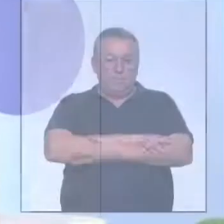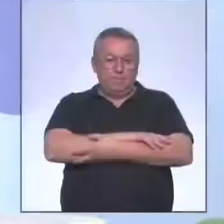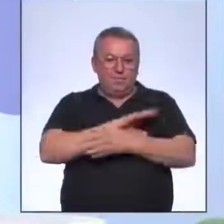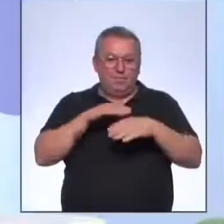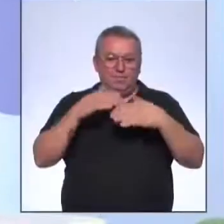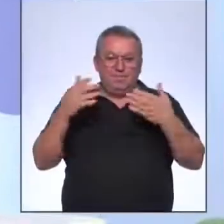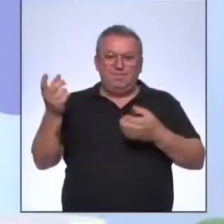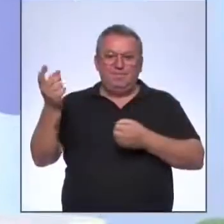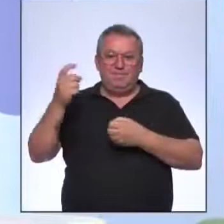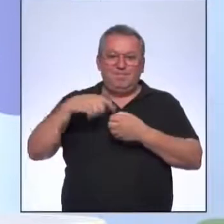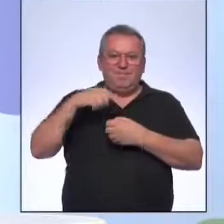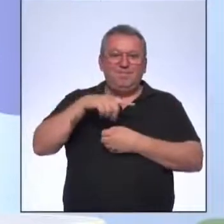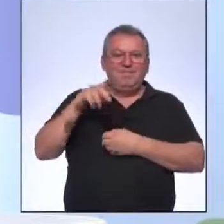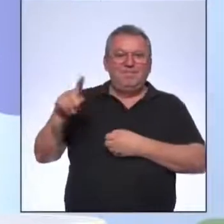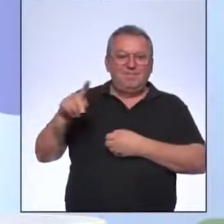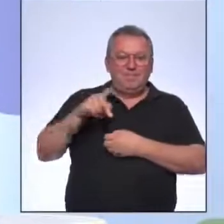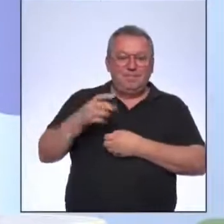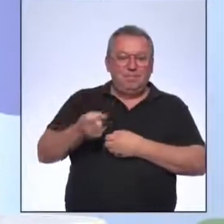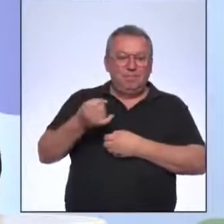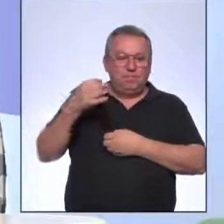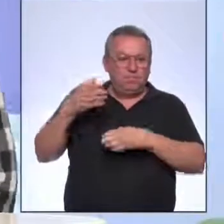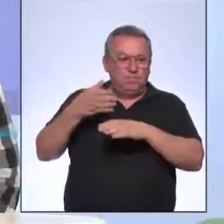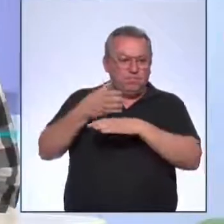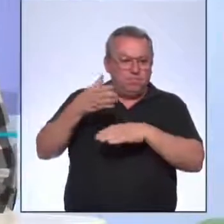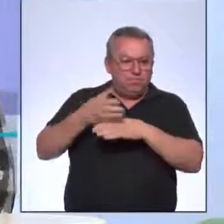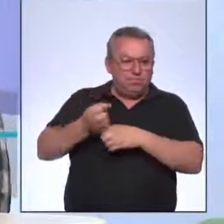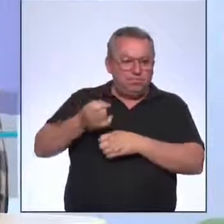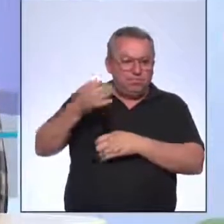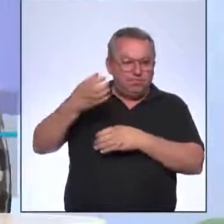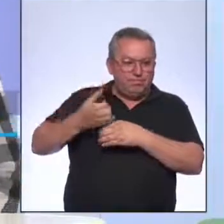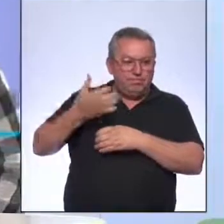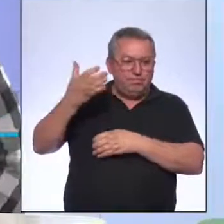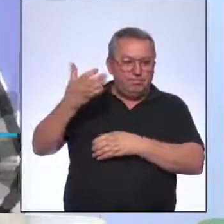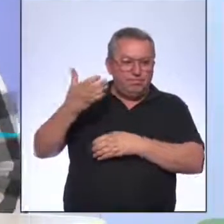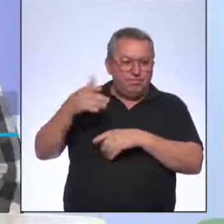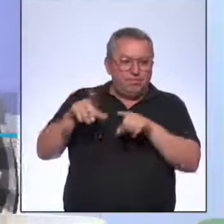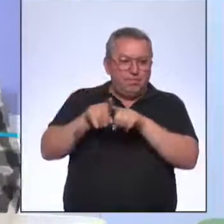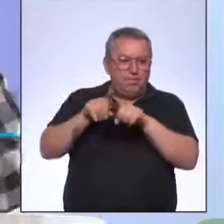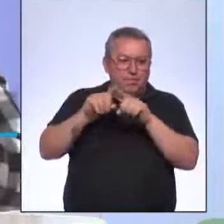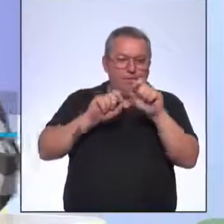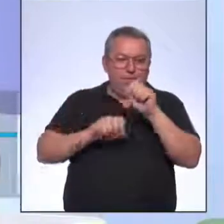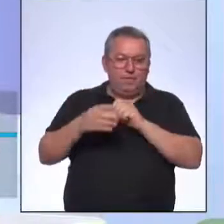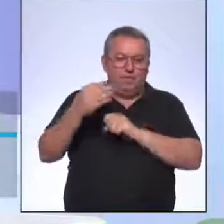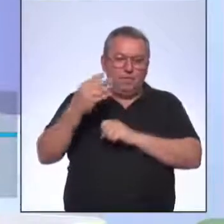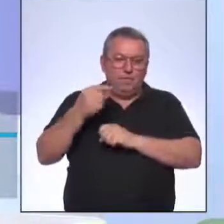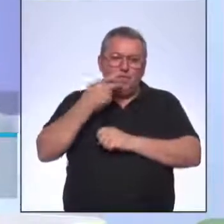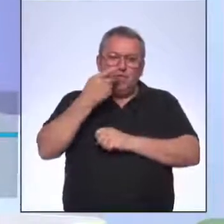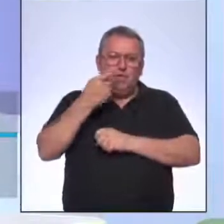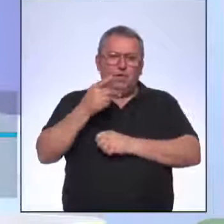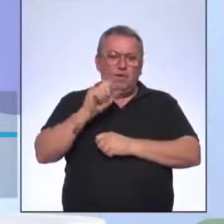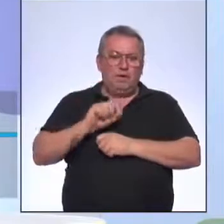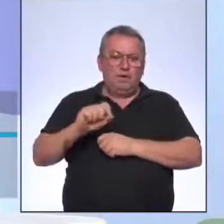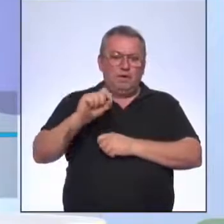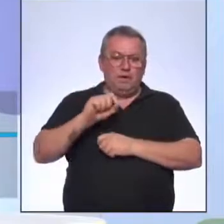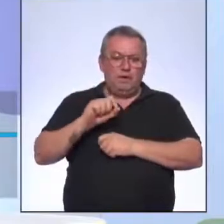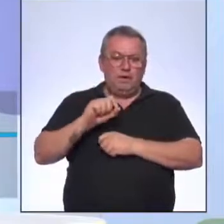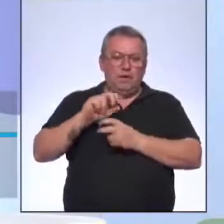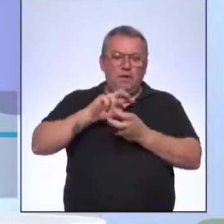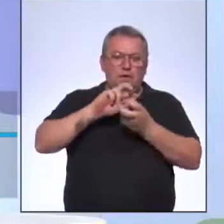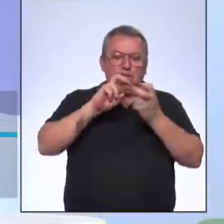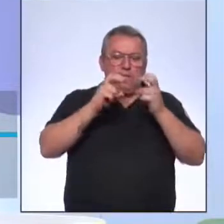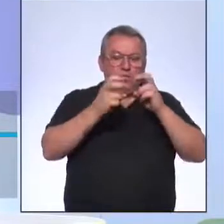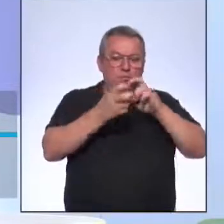Então, voltando aqui, professora, bastante interação pelo chat, tá? E assim, muitos aqui citam, né, a